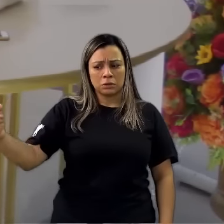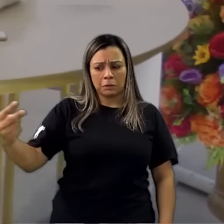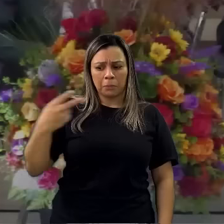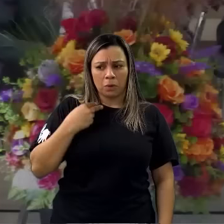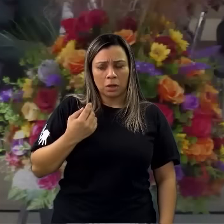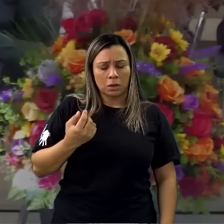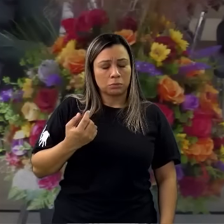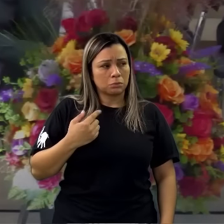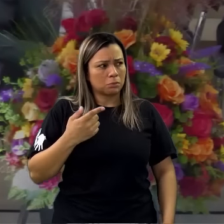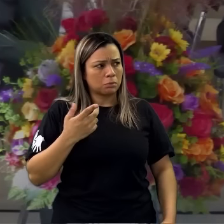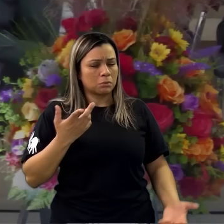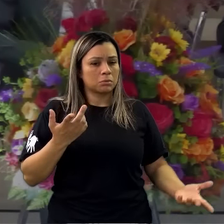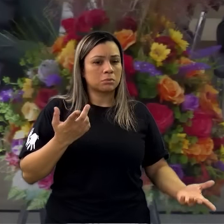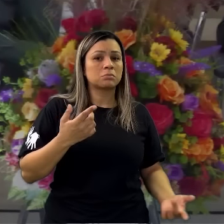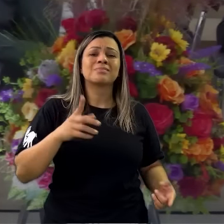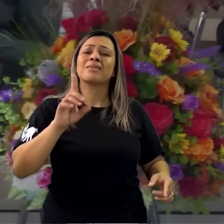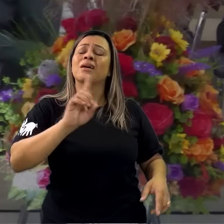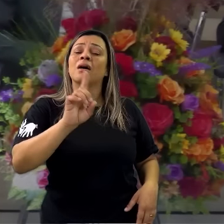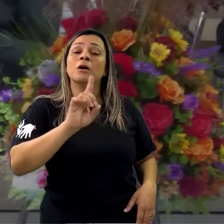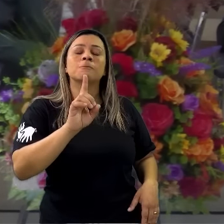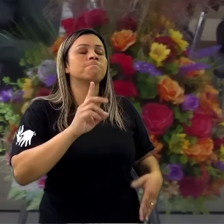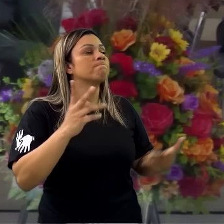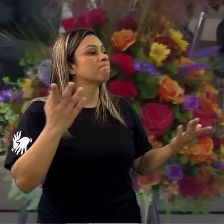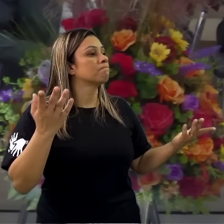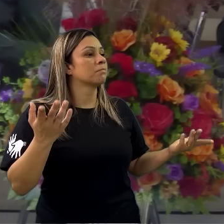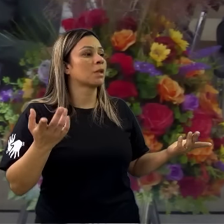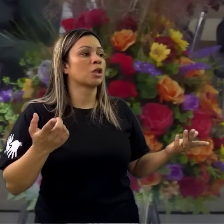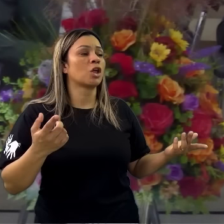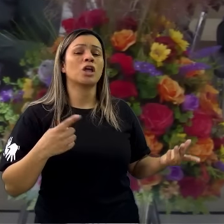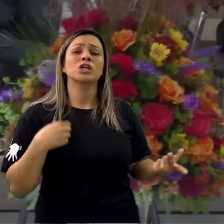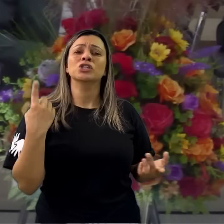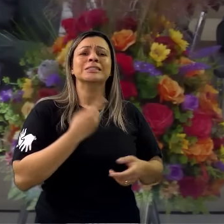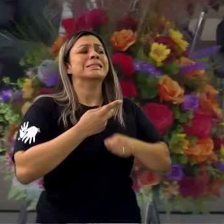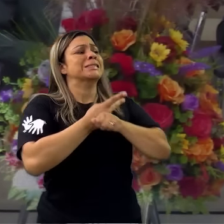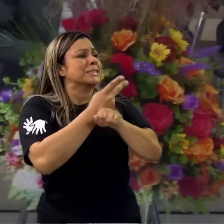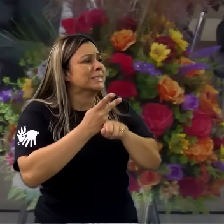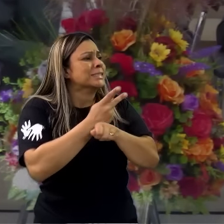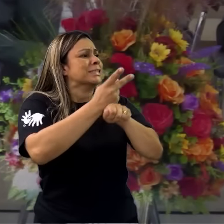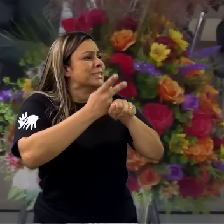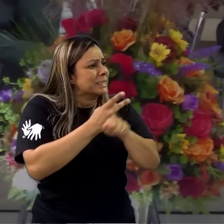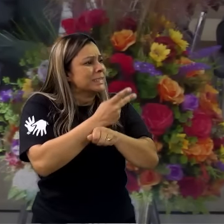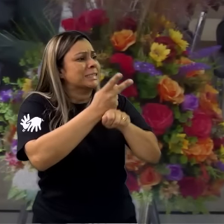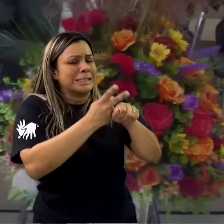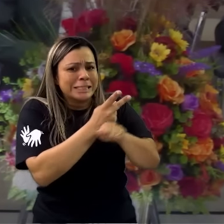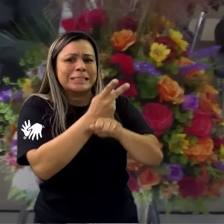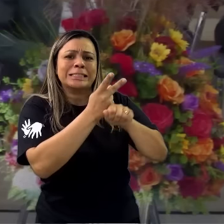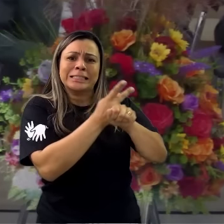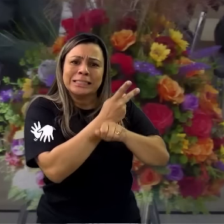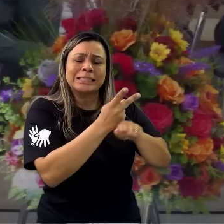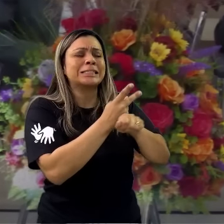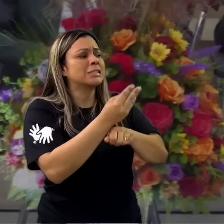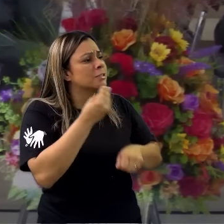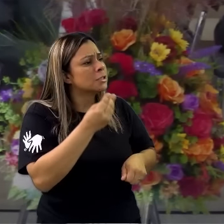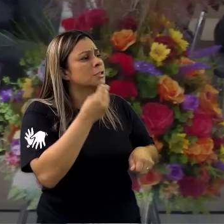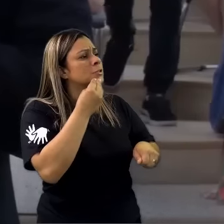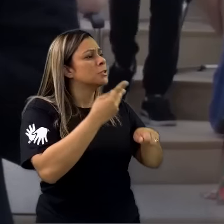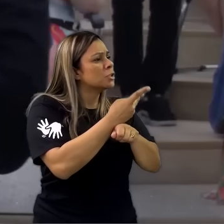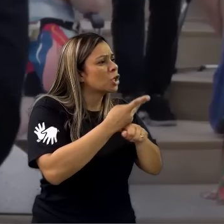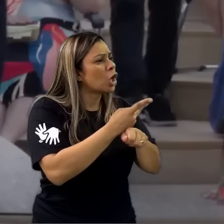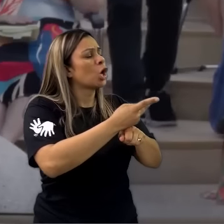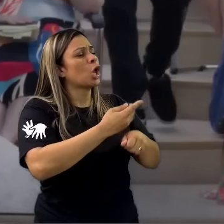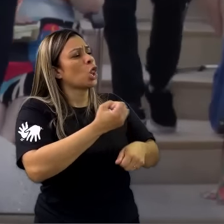era uma revelação Ele virou para mim e falou não irmão quanto que a igreja andou atrás do senhor a esposa do pastor que foi embora